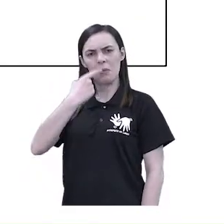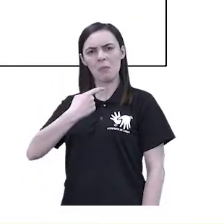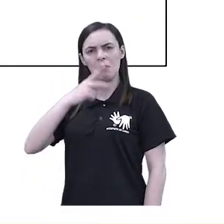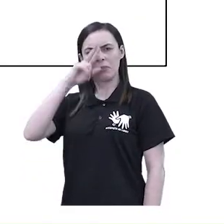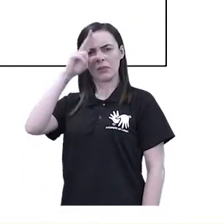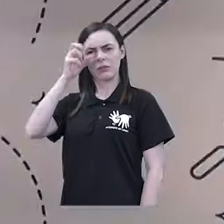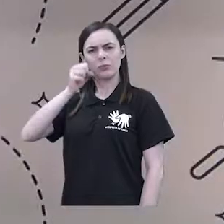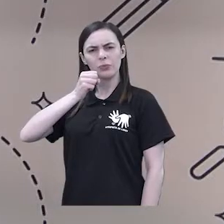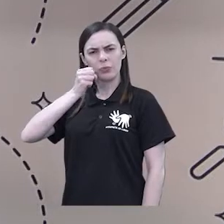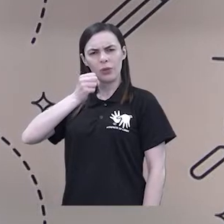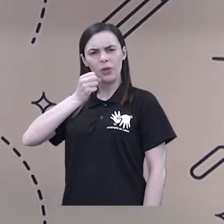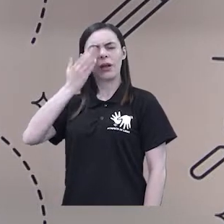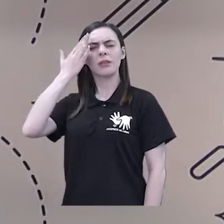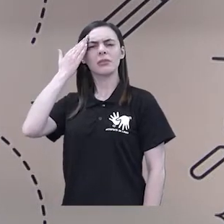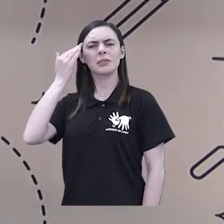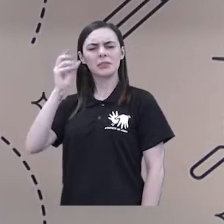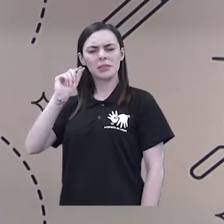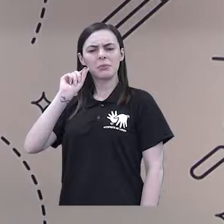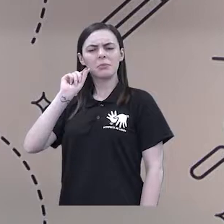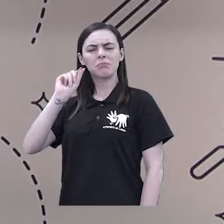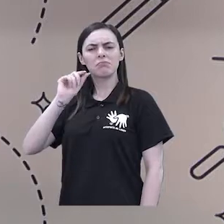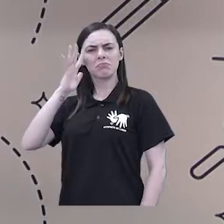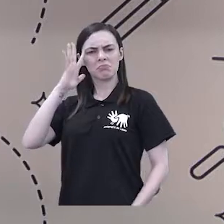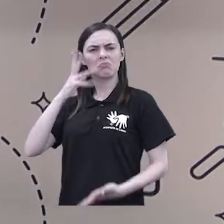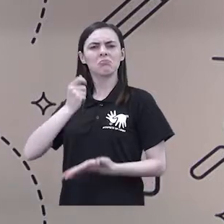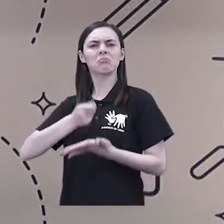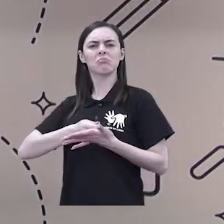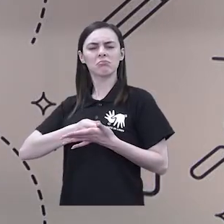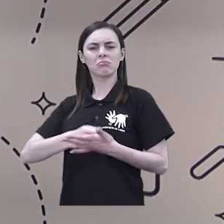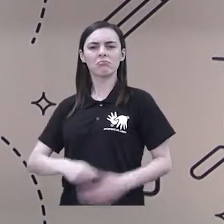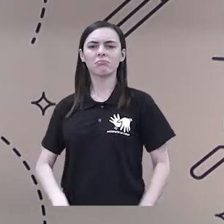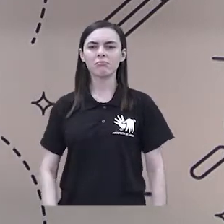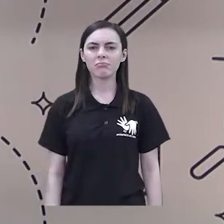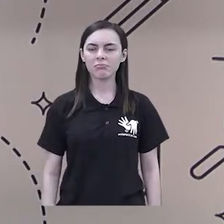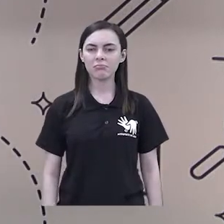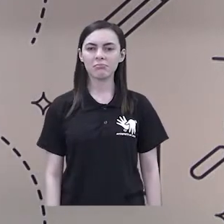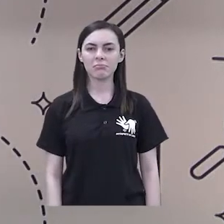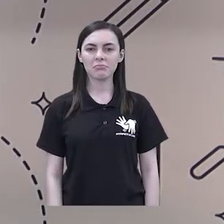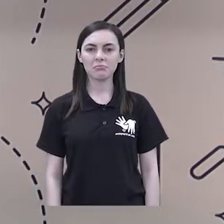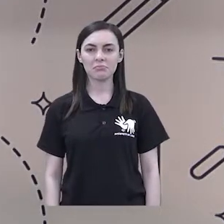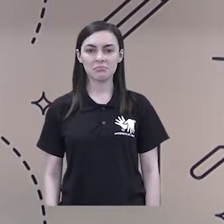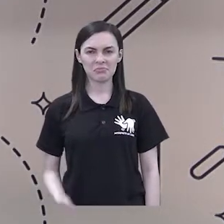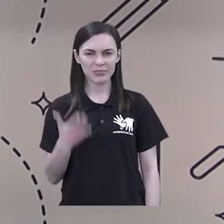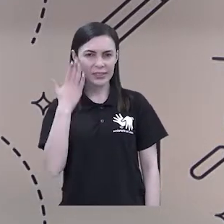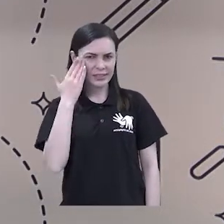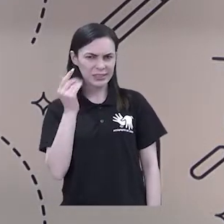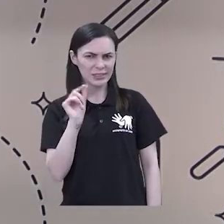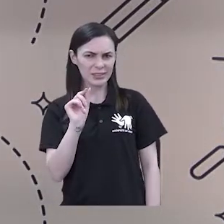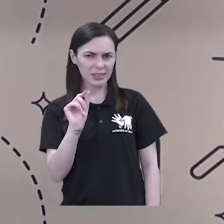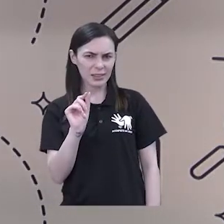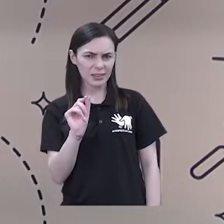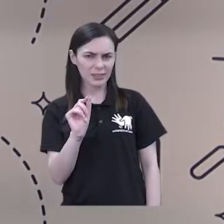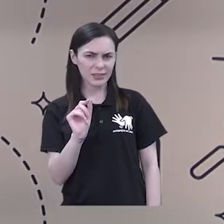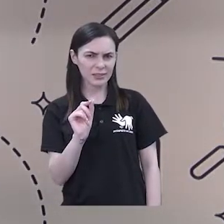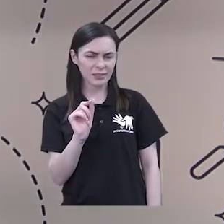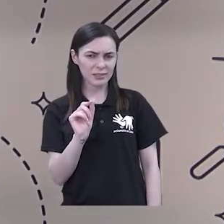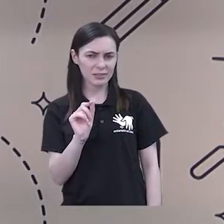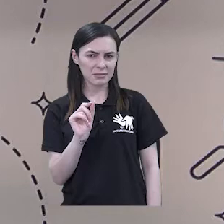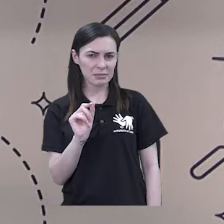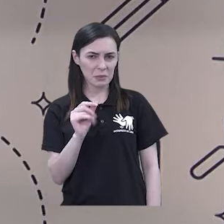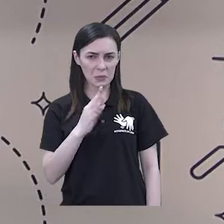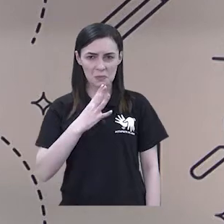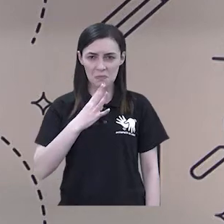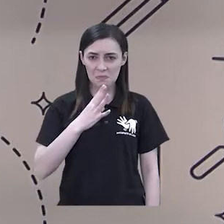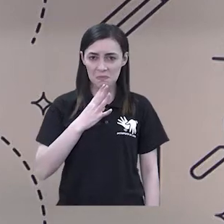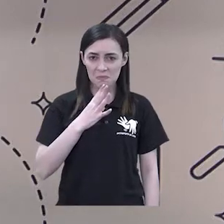personalidade. Sabe muito bem o que quer. E aí? Vocês já sabem quem é? Já